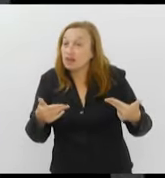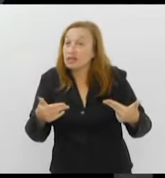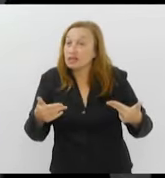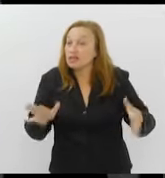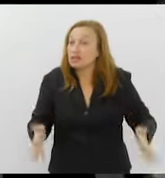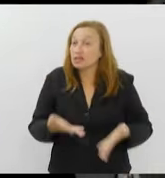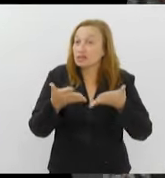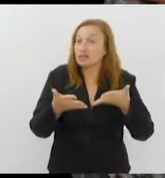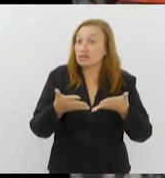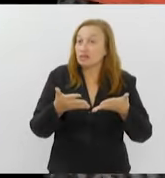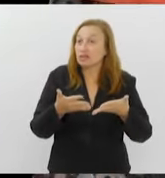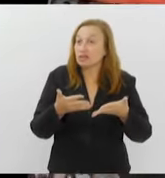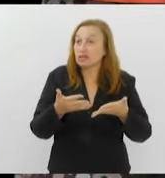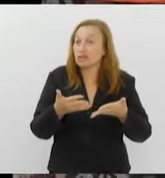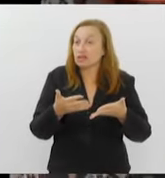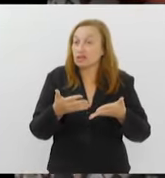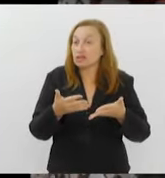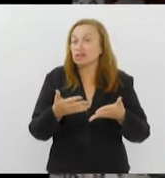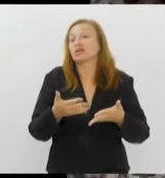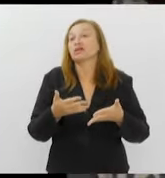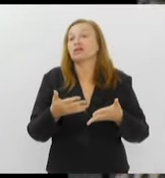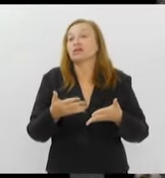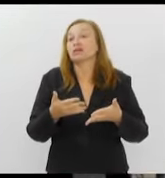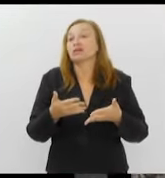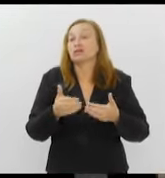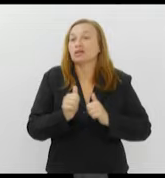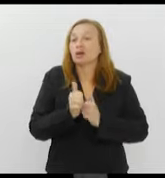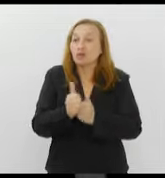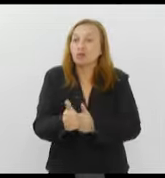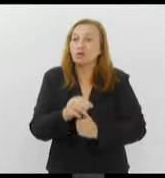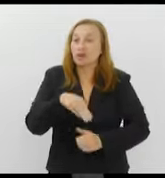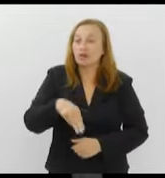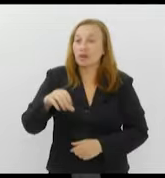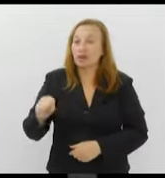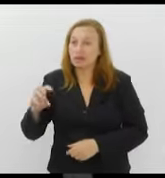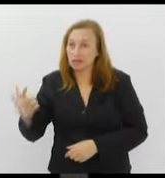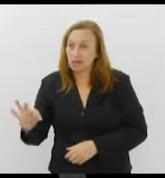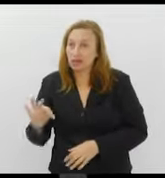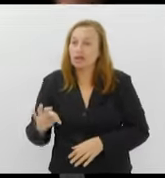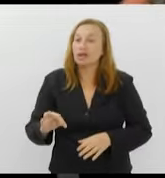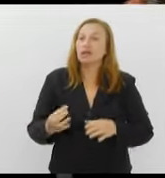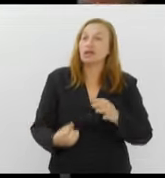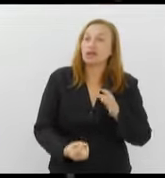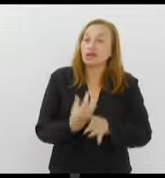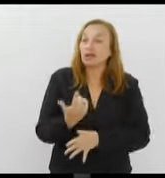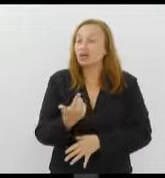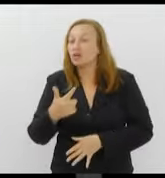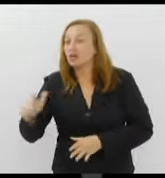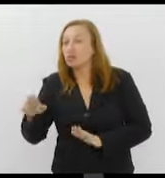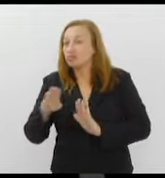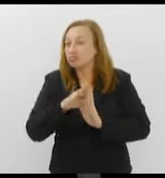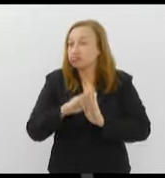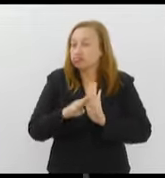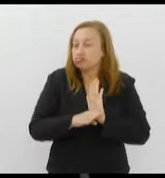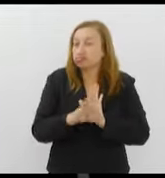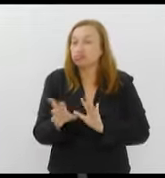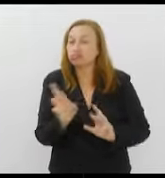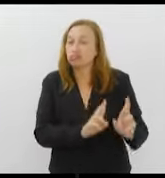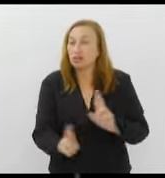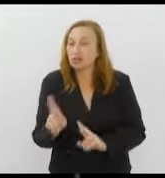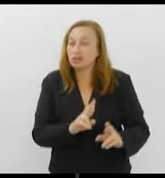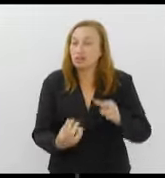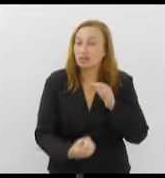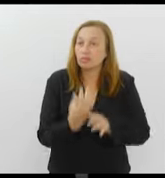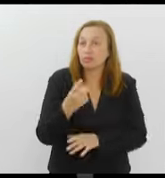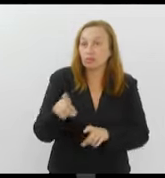que se materializam na condução do MST, construindo uma outra agenda de relação da produção